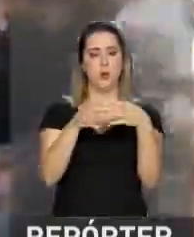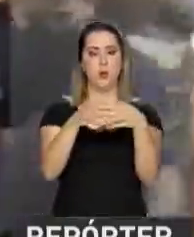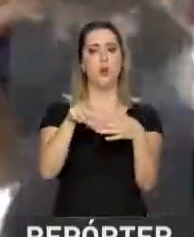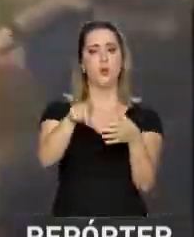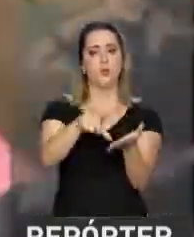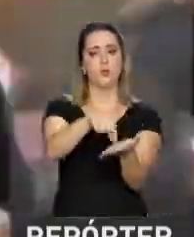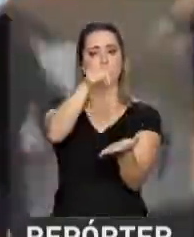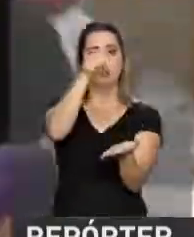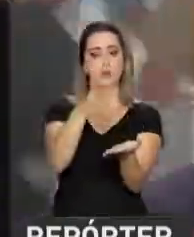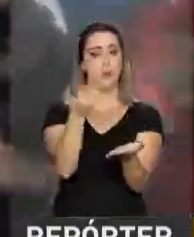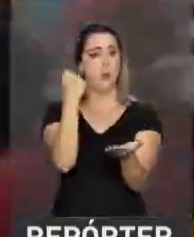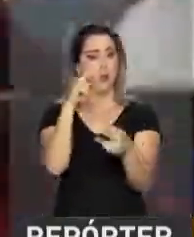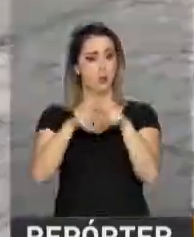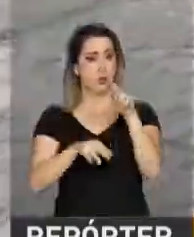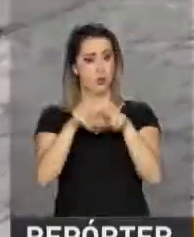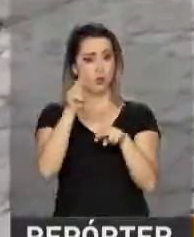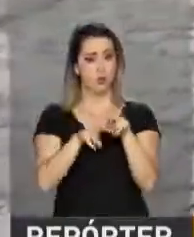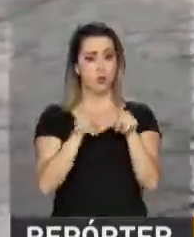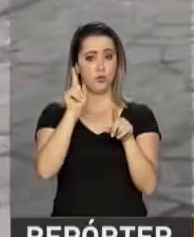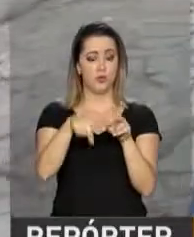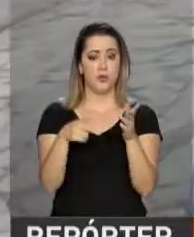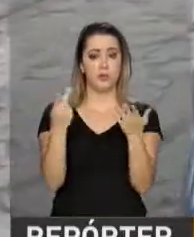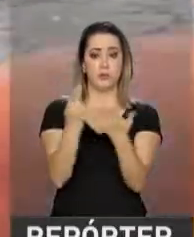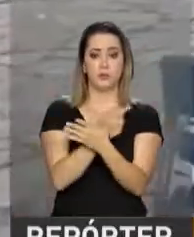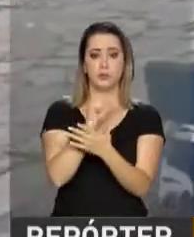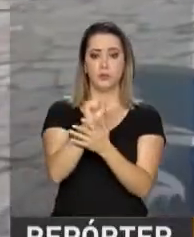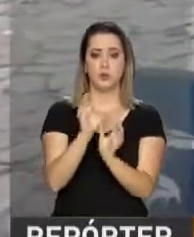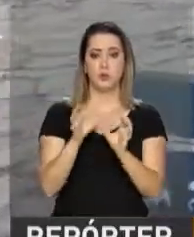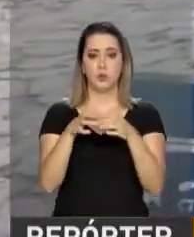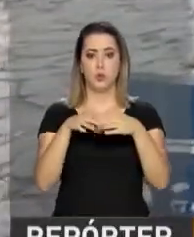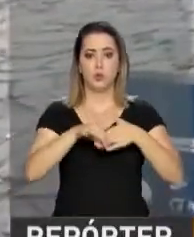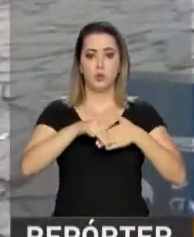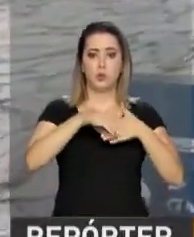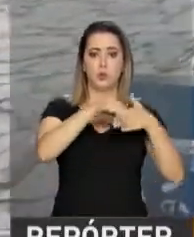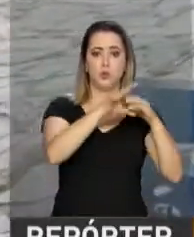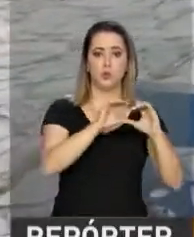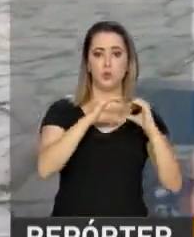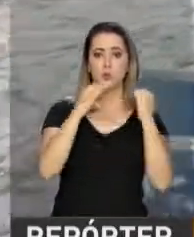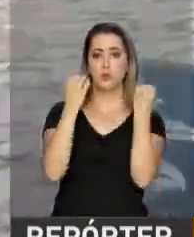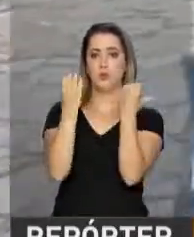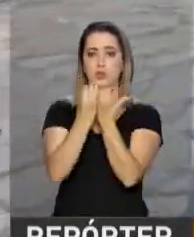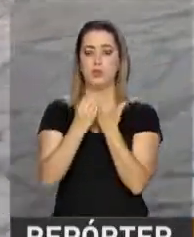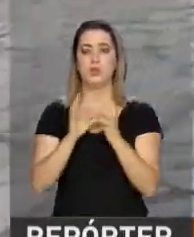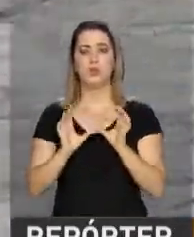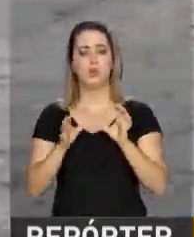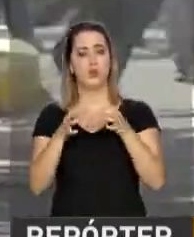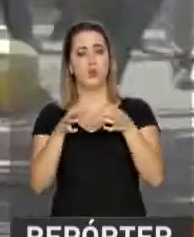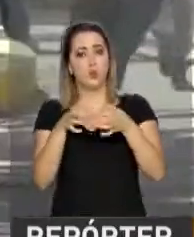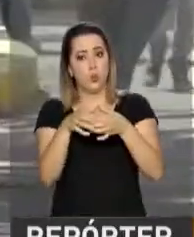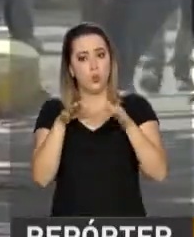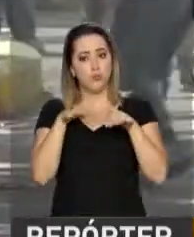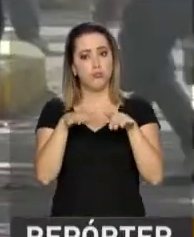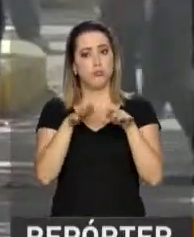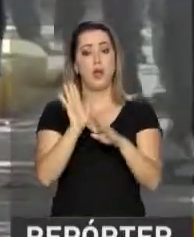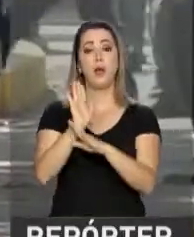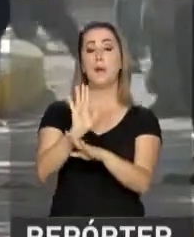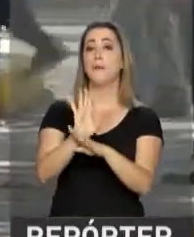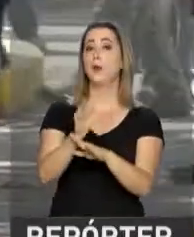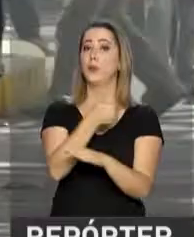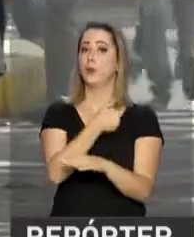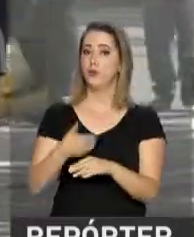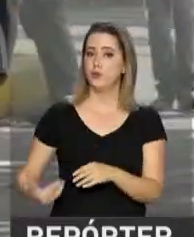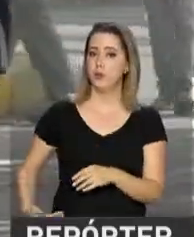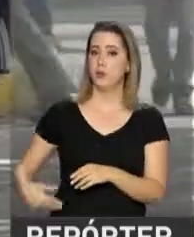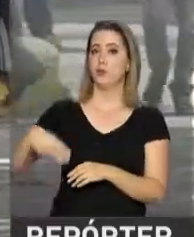começo deste mês e é formada por líderes comunitários e de movimentos sociais que apóiam o governo de